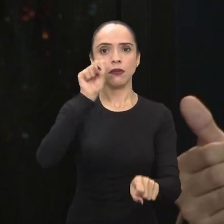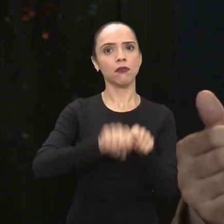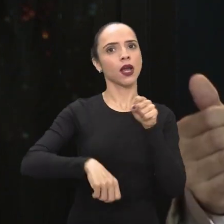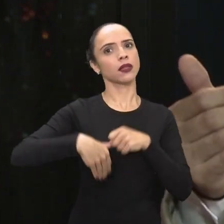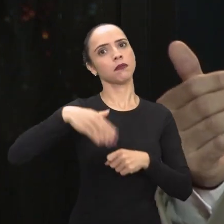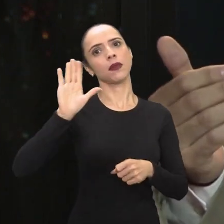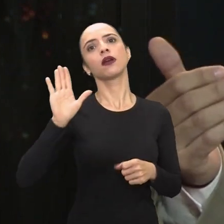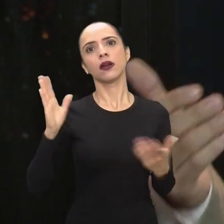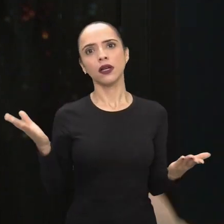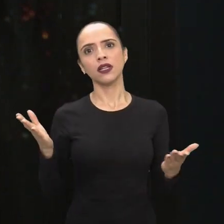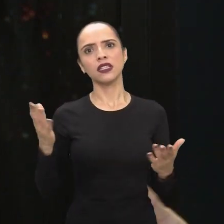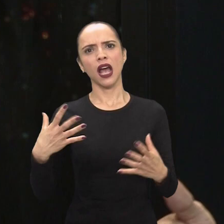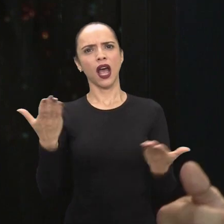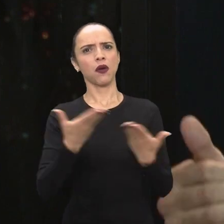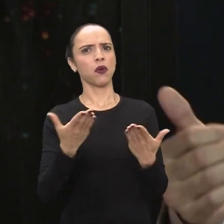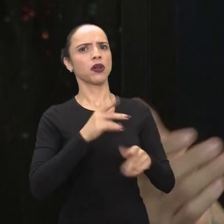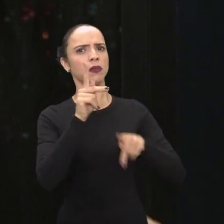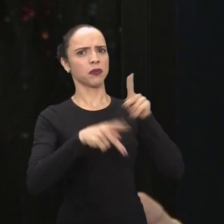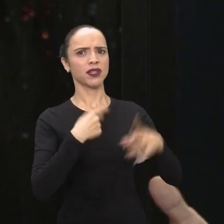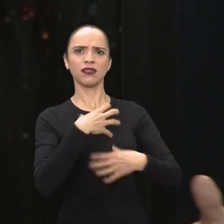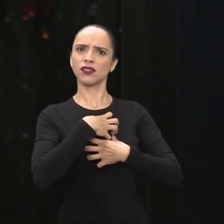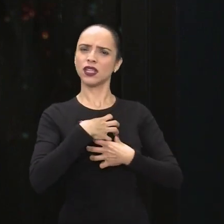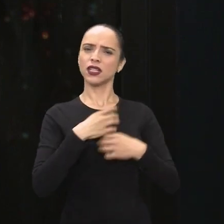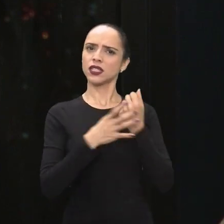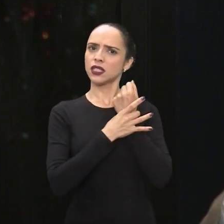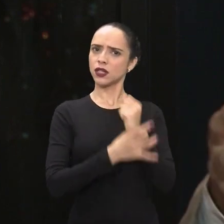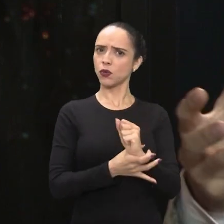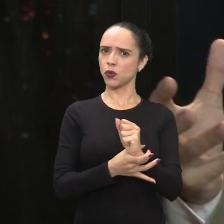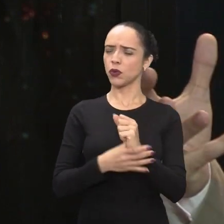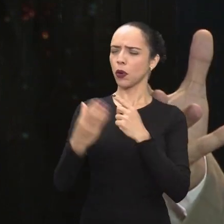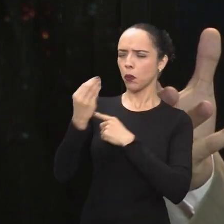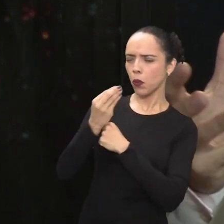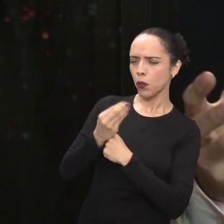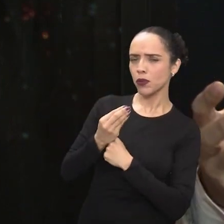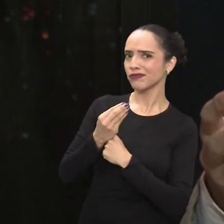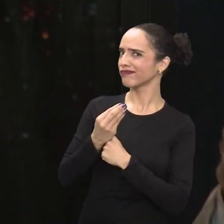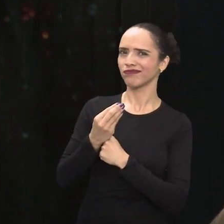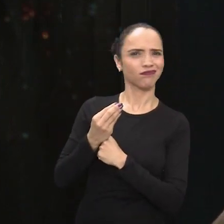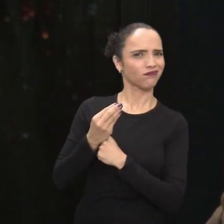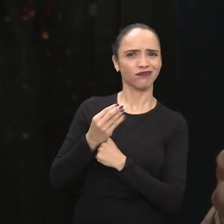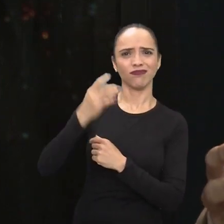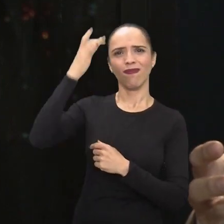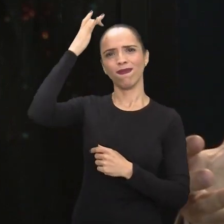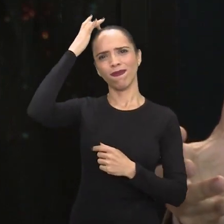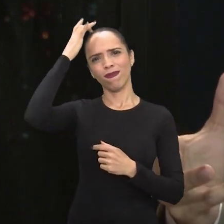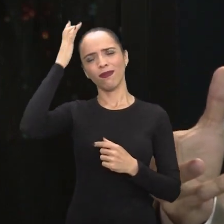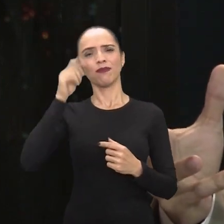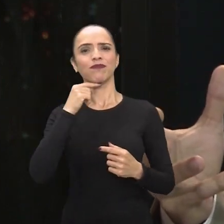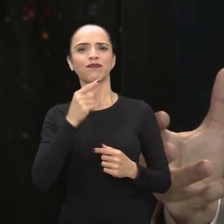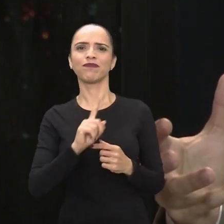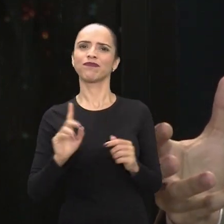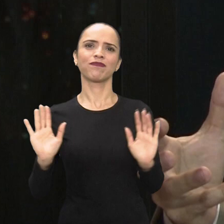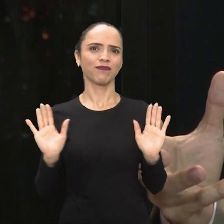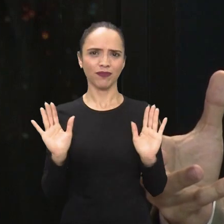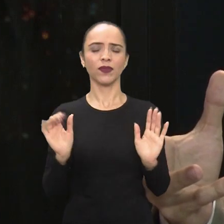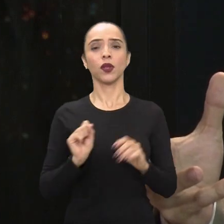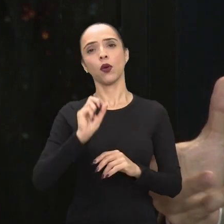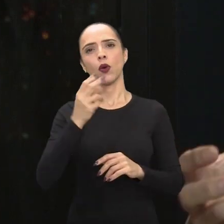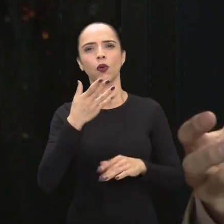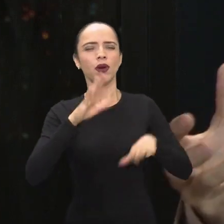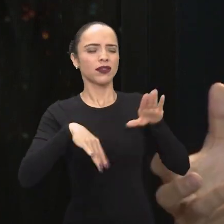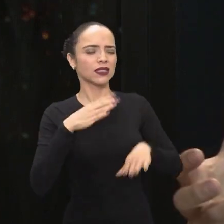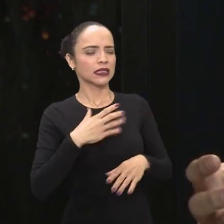a população se sente mais seguro mas protegida ou se tem o entendimento que assim uma